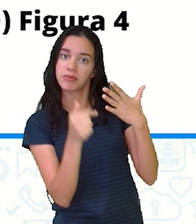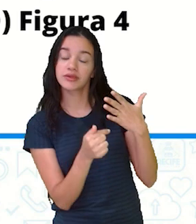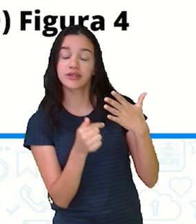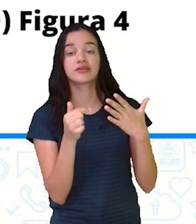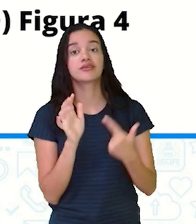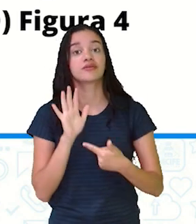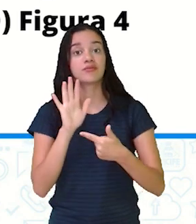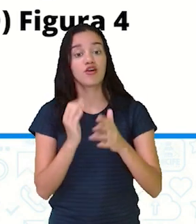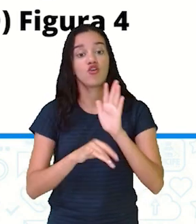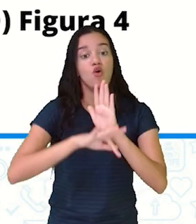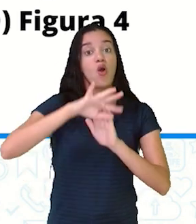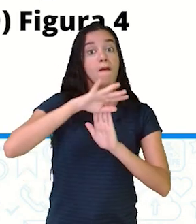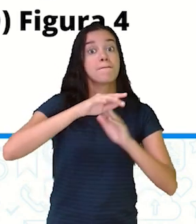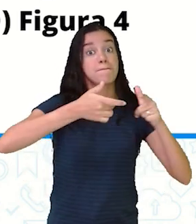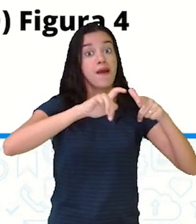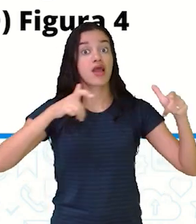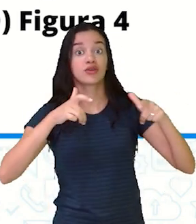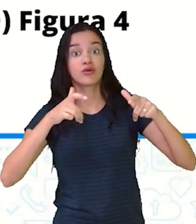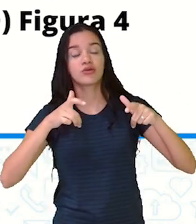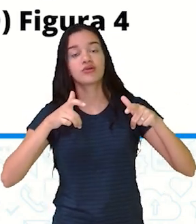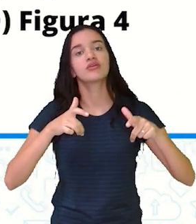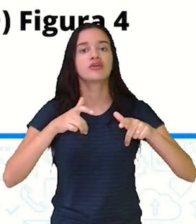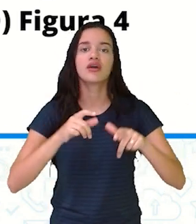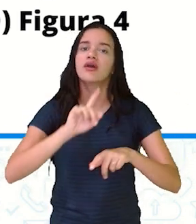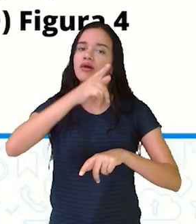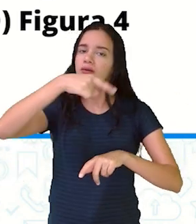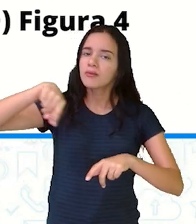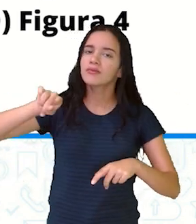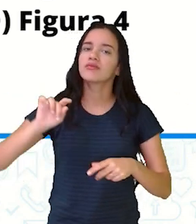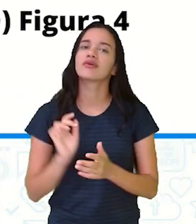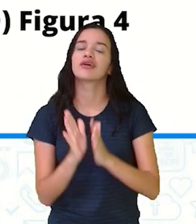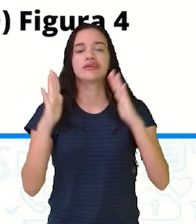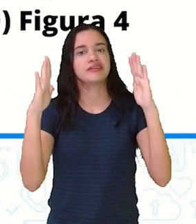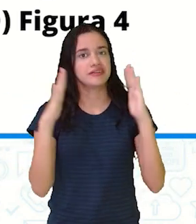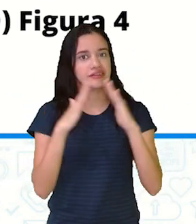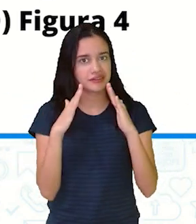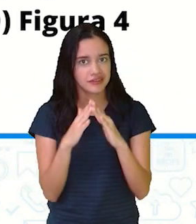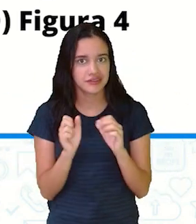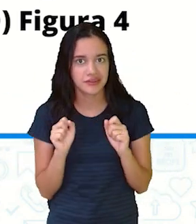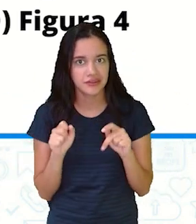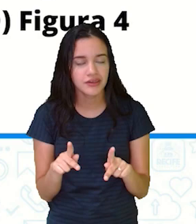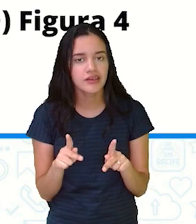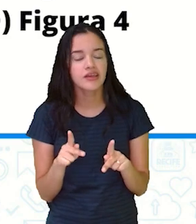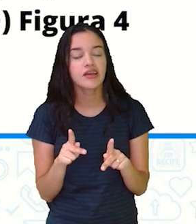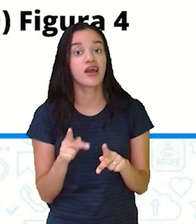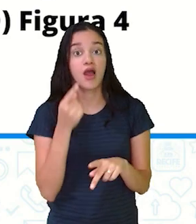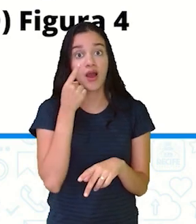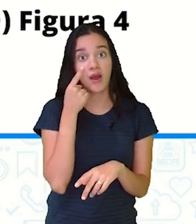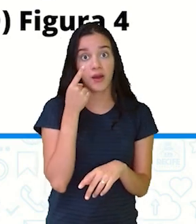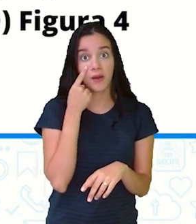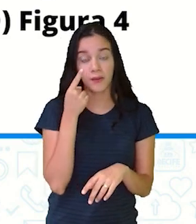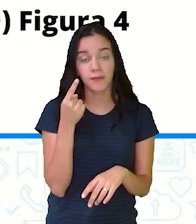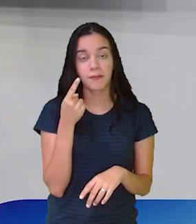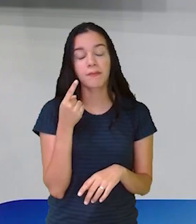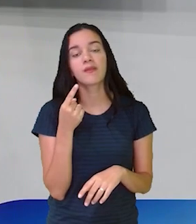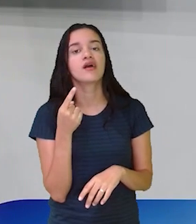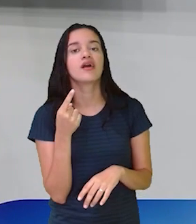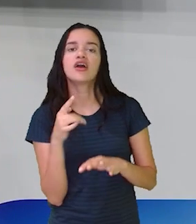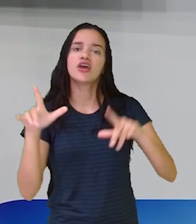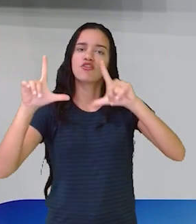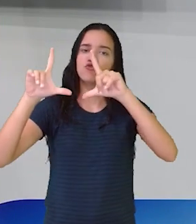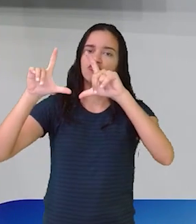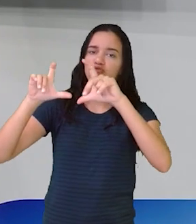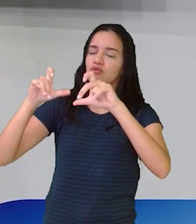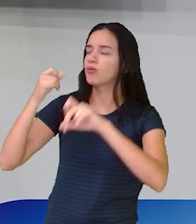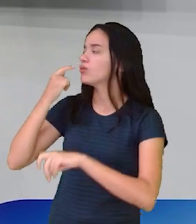maior volume. Isso eu vou deixar para vocês fazerem em casa, tá? Faz o seguinte, tira uma